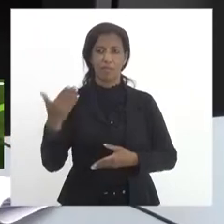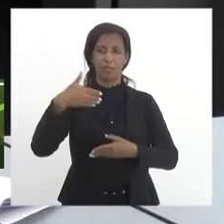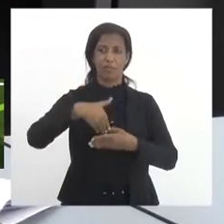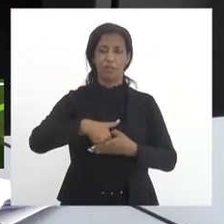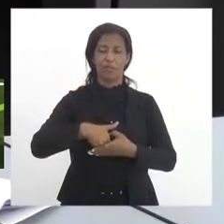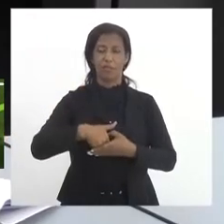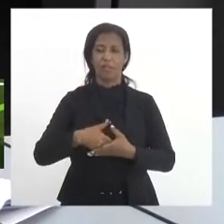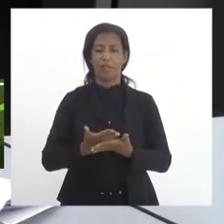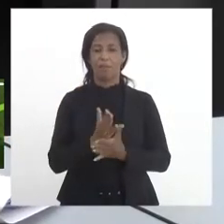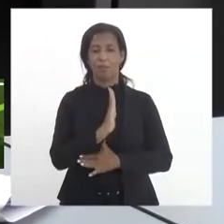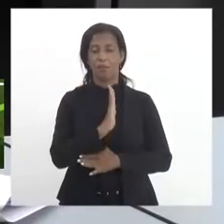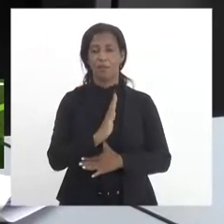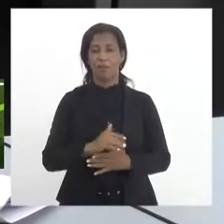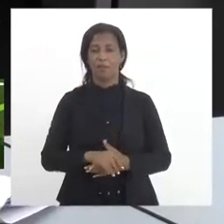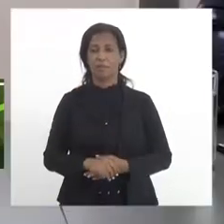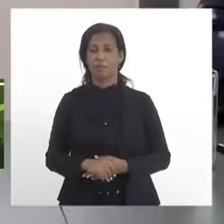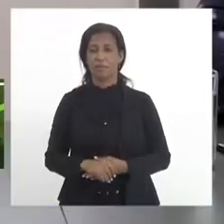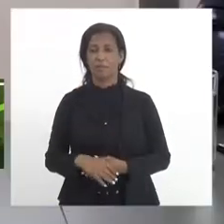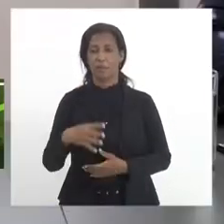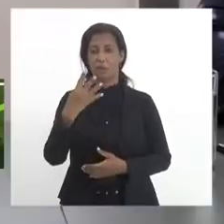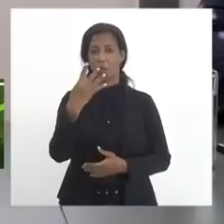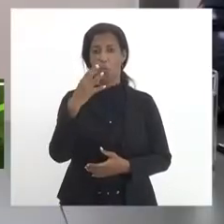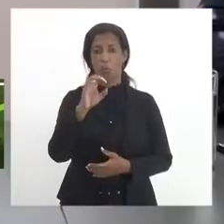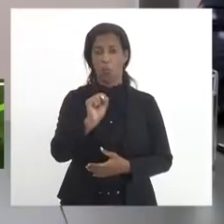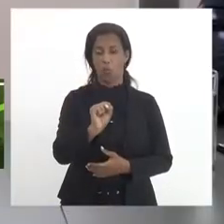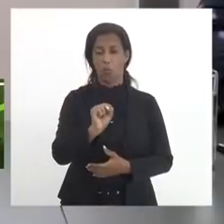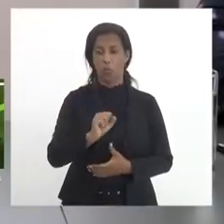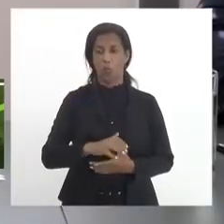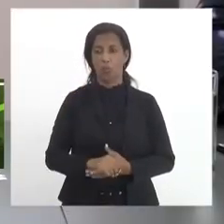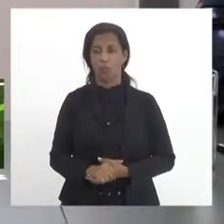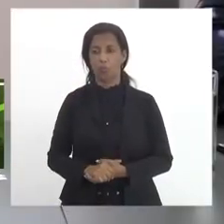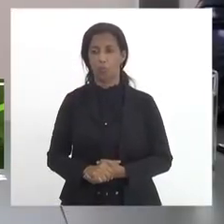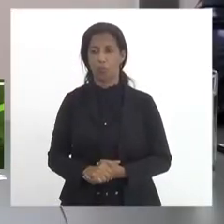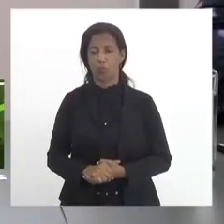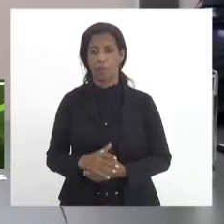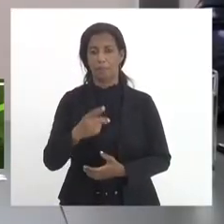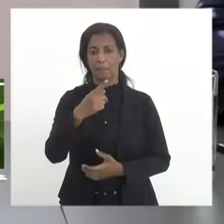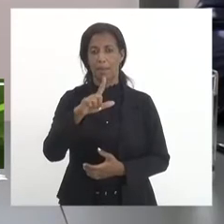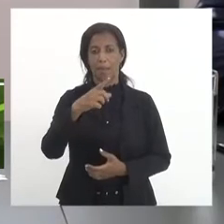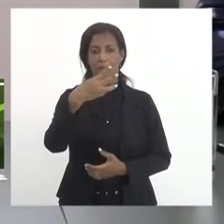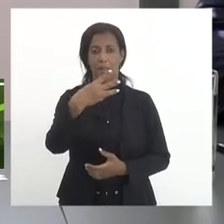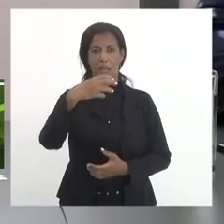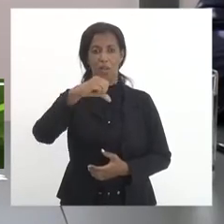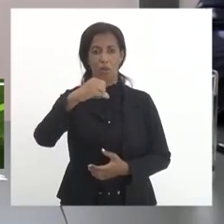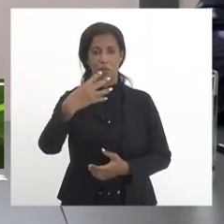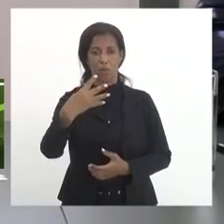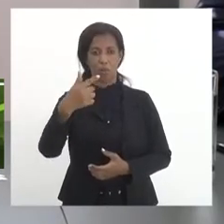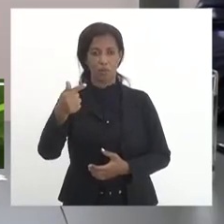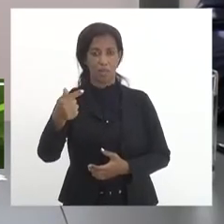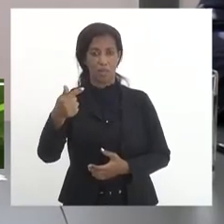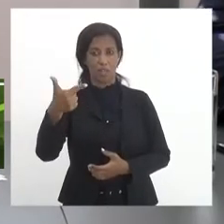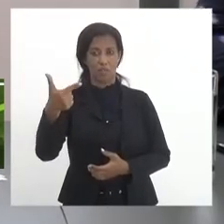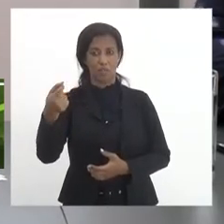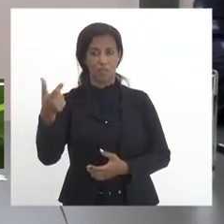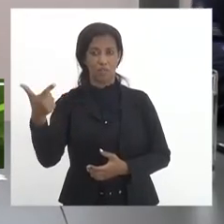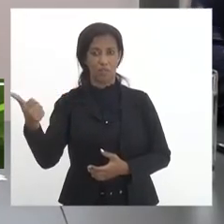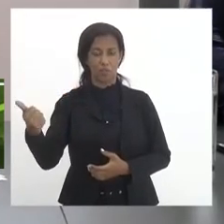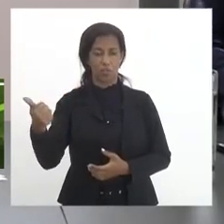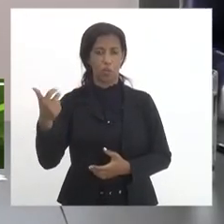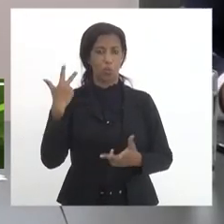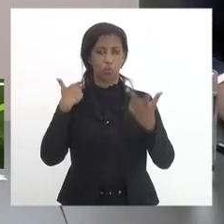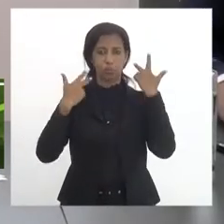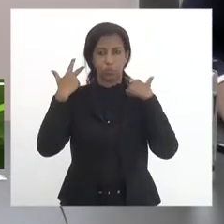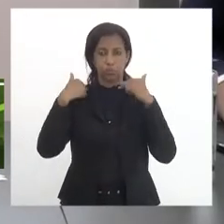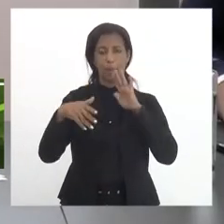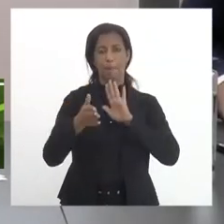votação, aprovado. 48. Projeto de lei 3947/2021, autoria deputado Marcelo